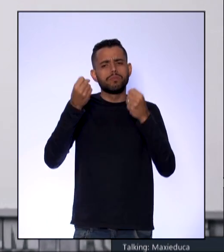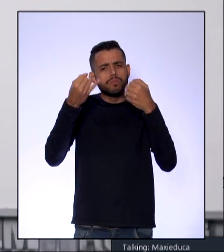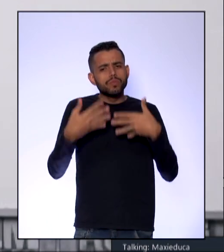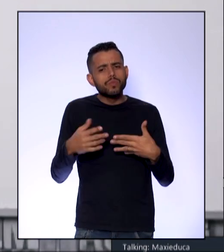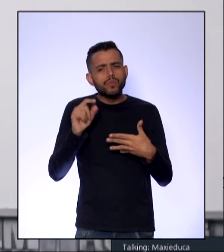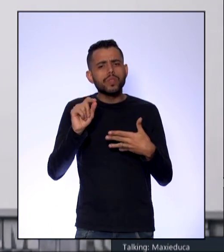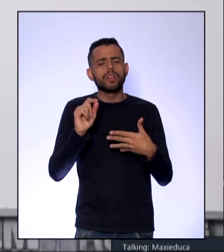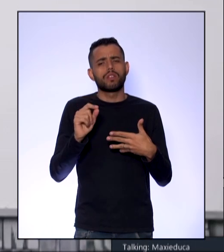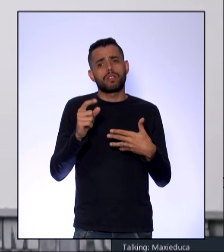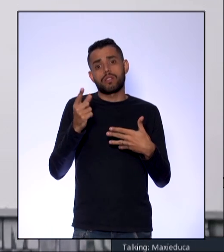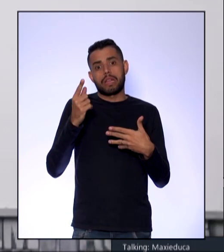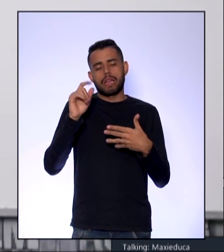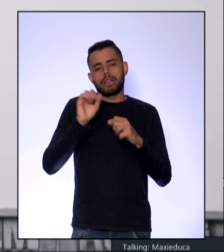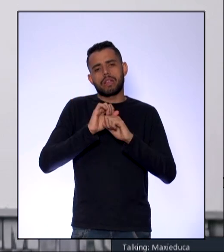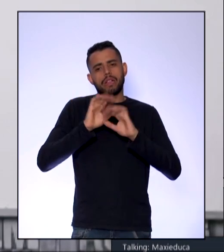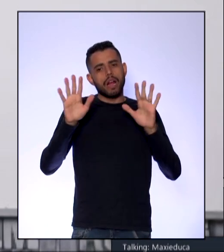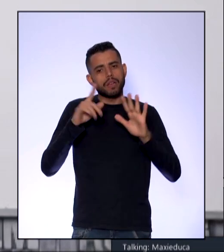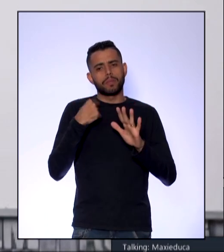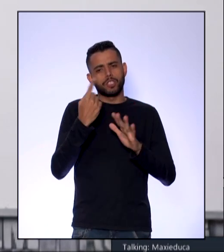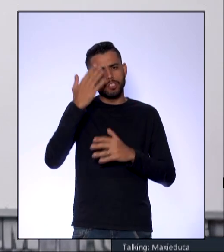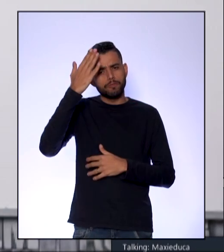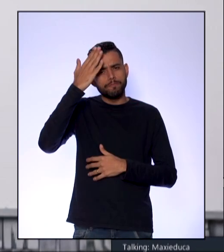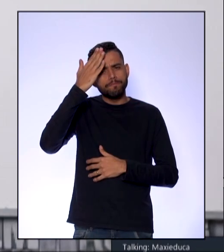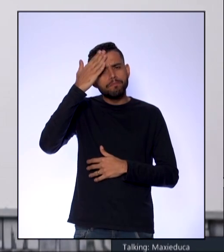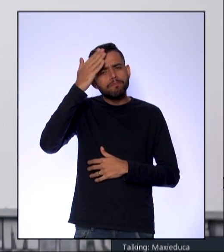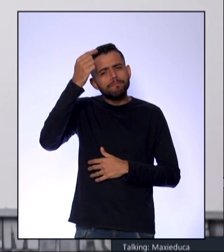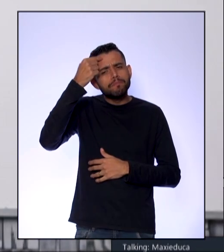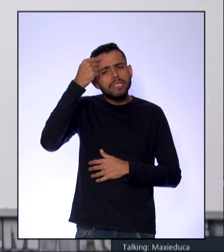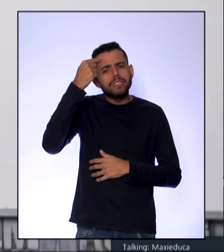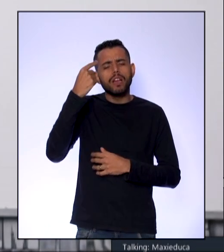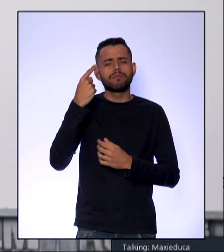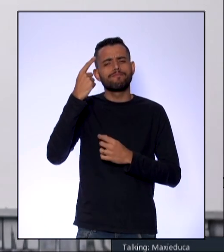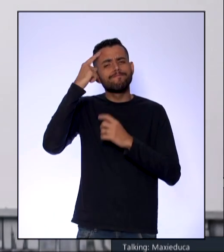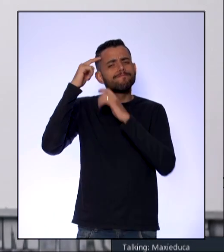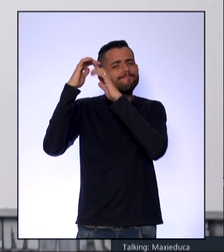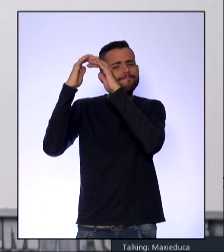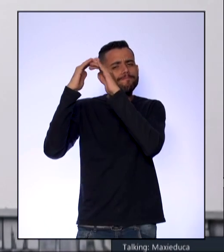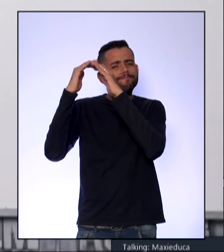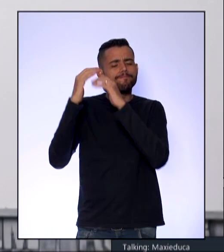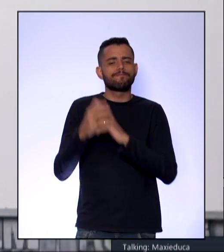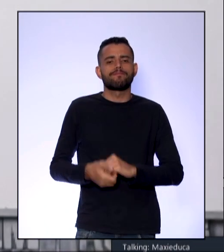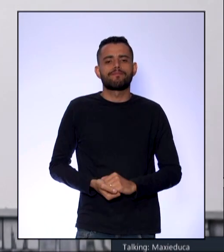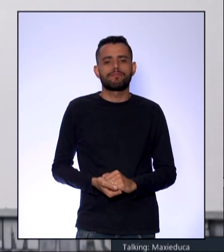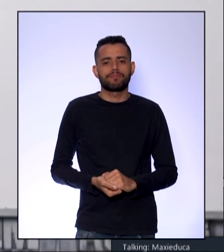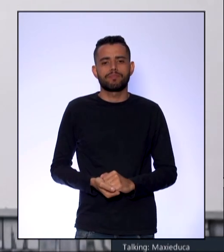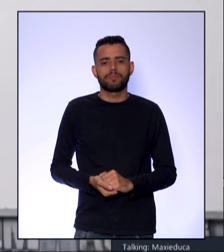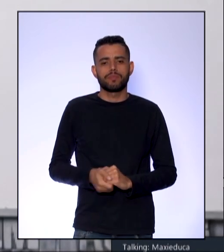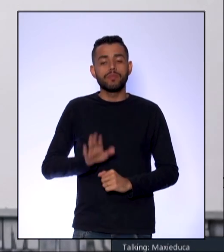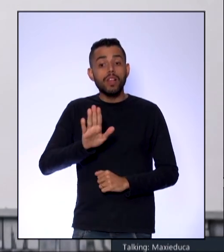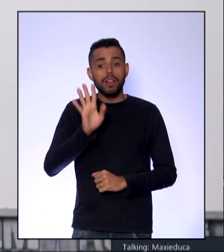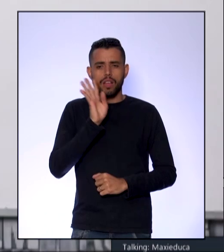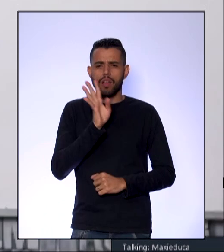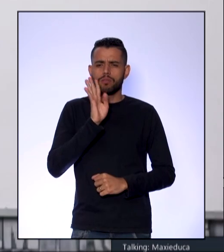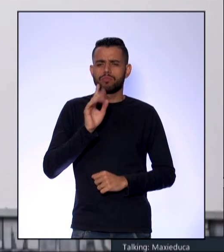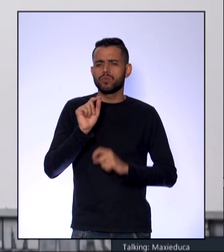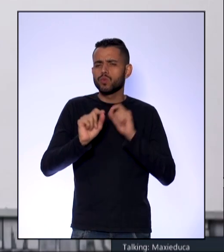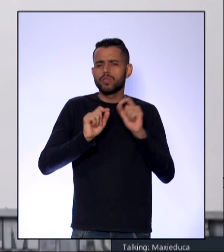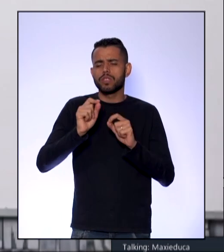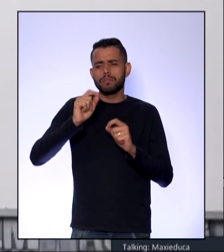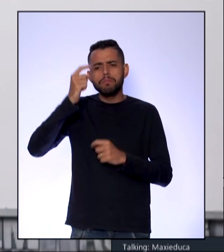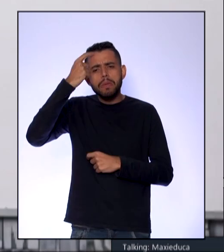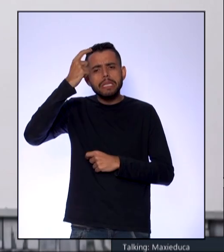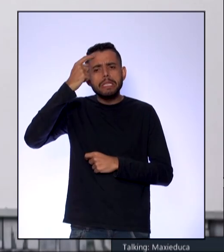é bastante plausível para a gente pensar e refletir. Legal, professor. Tem mais alguma coisa que a gente tem que pensar